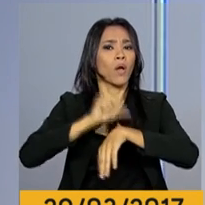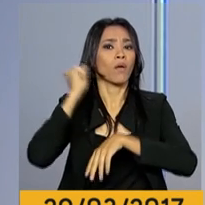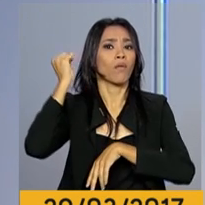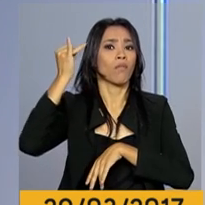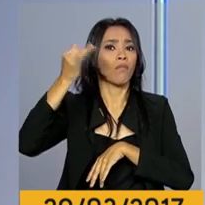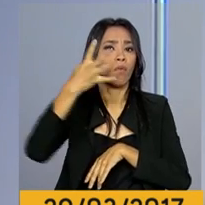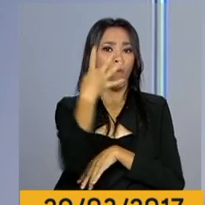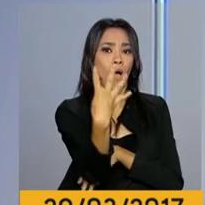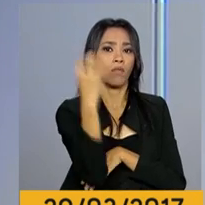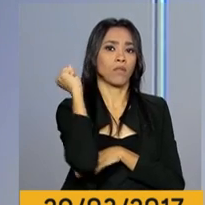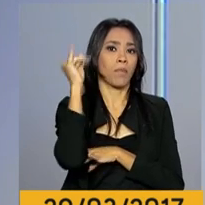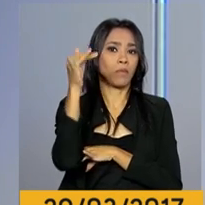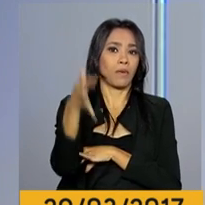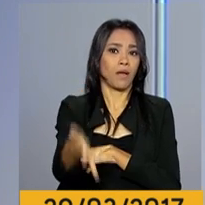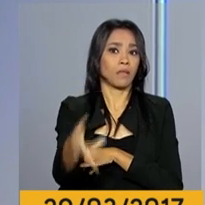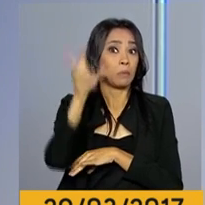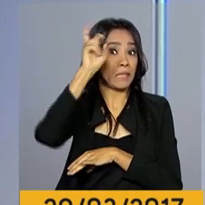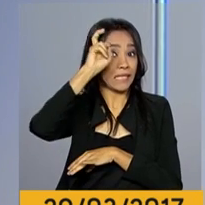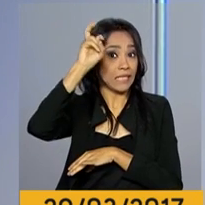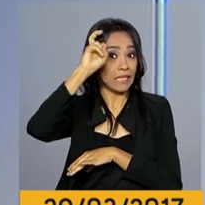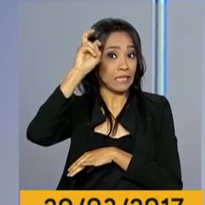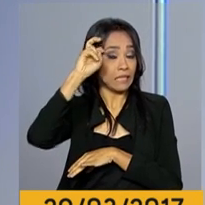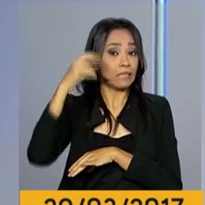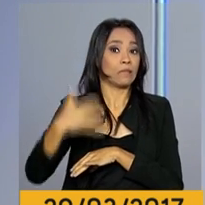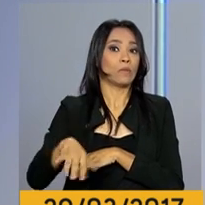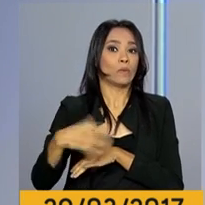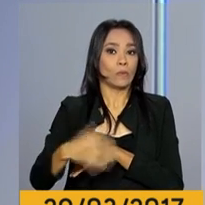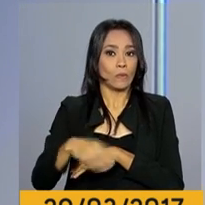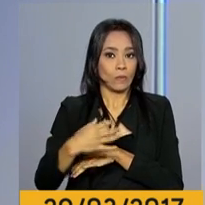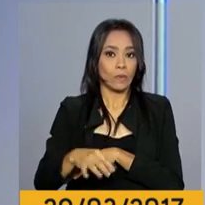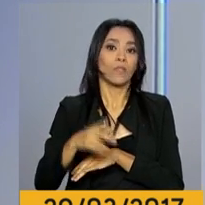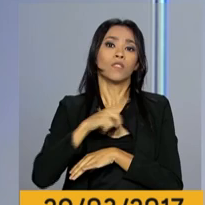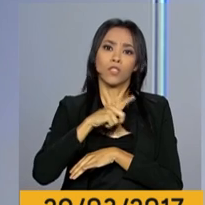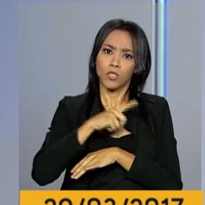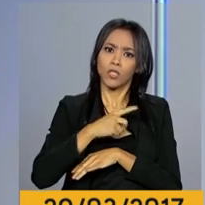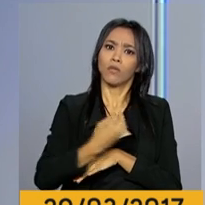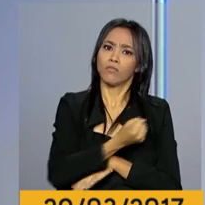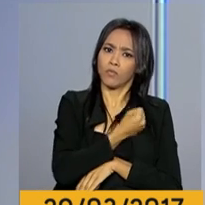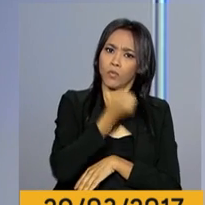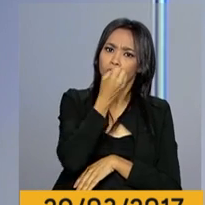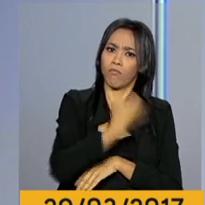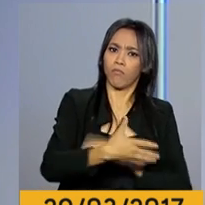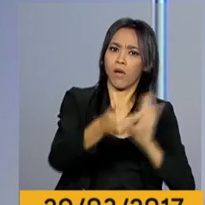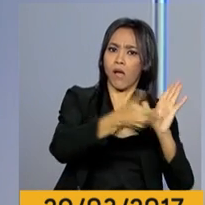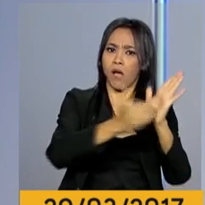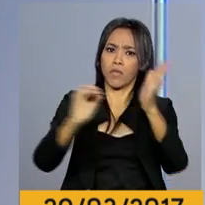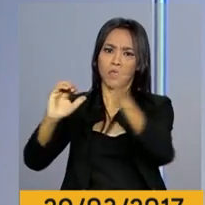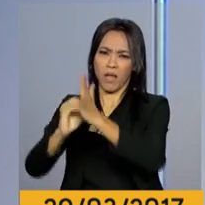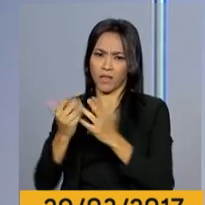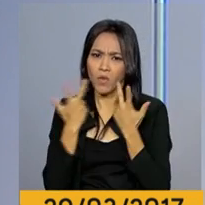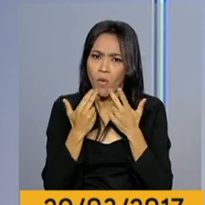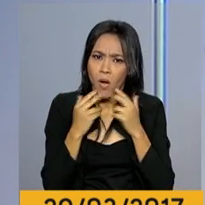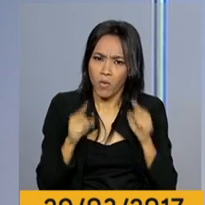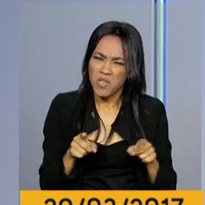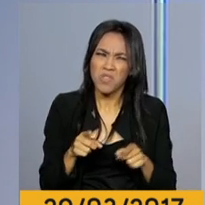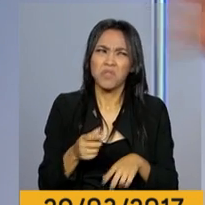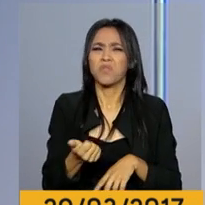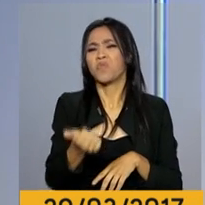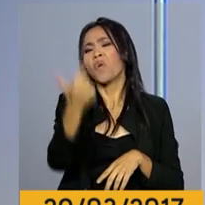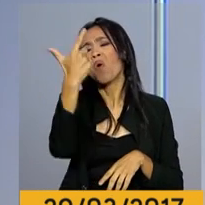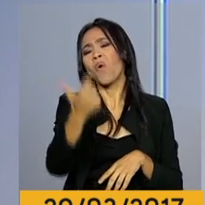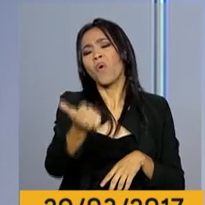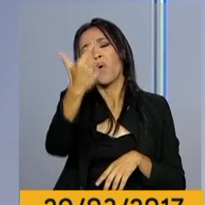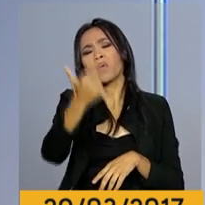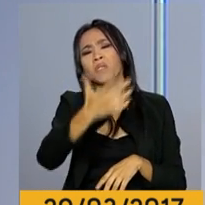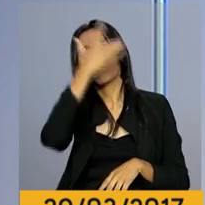numa quinta feira concordo na câmara e no senado o que não é comum que a partir de meia noite exceto as pessoas